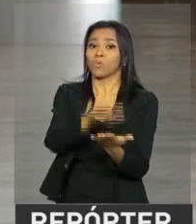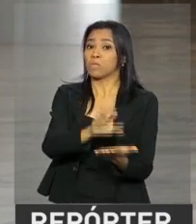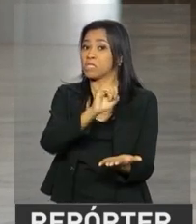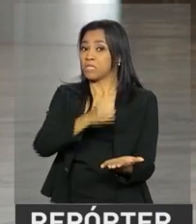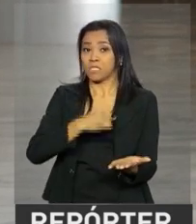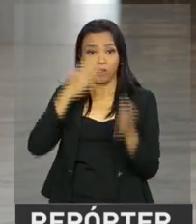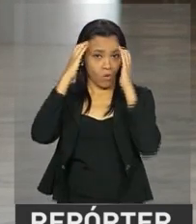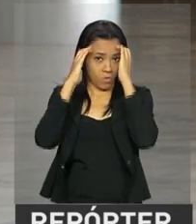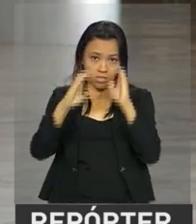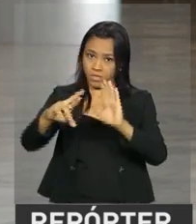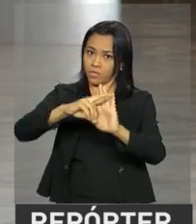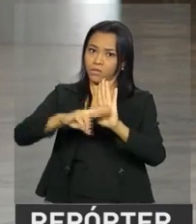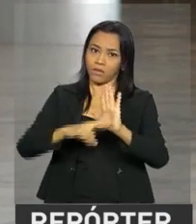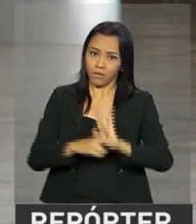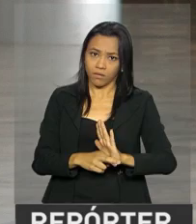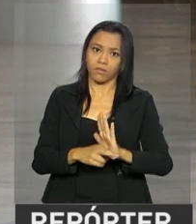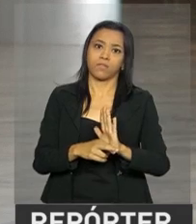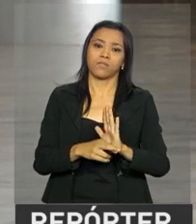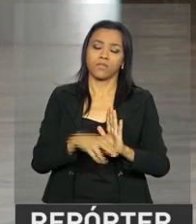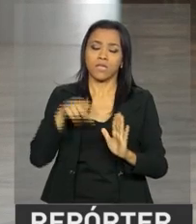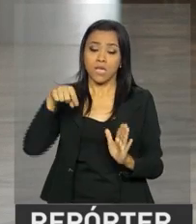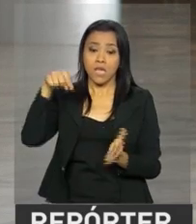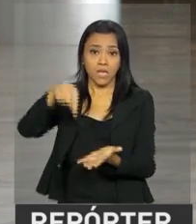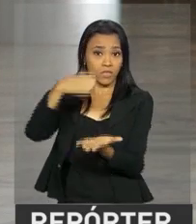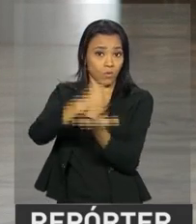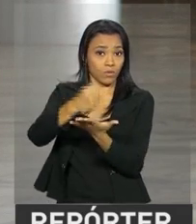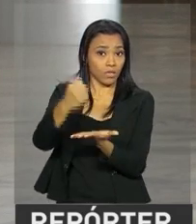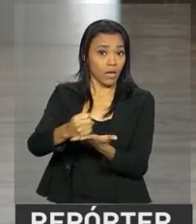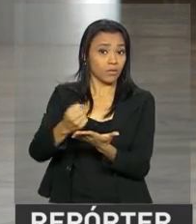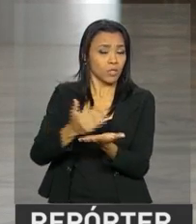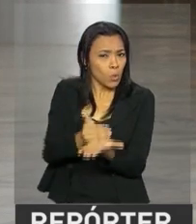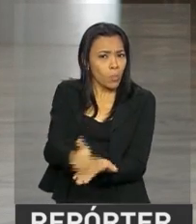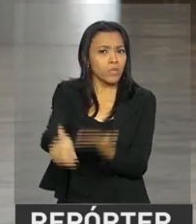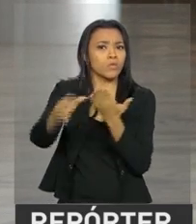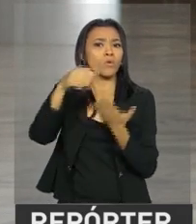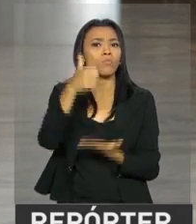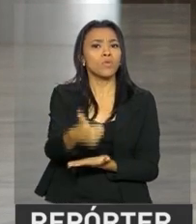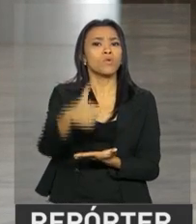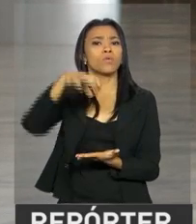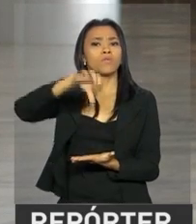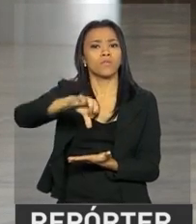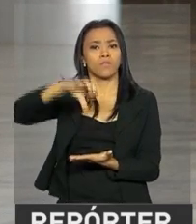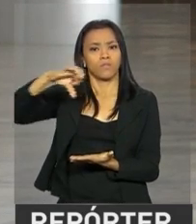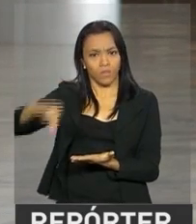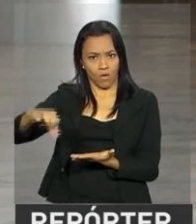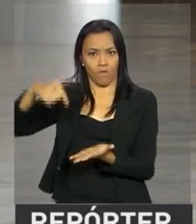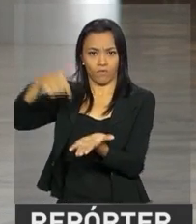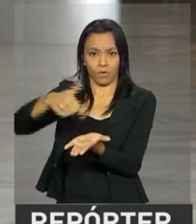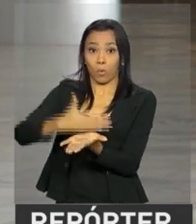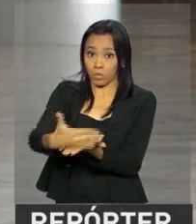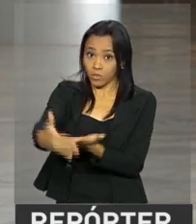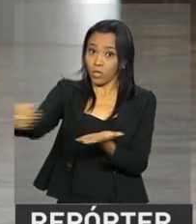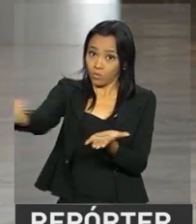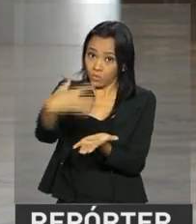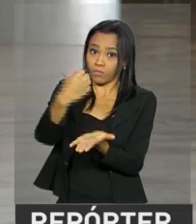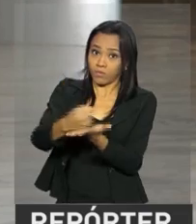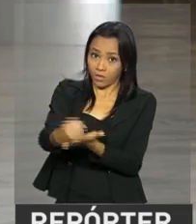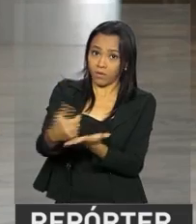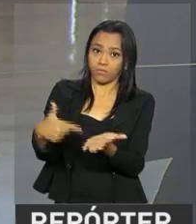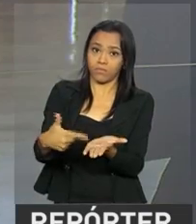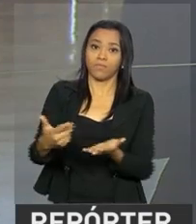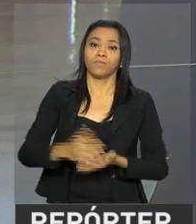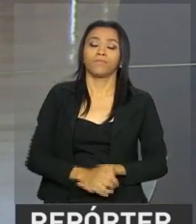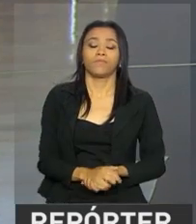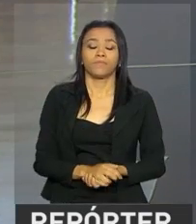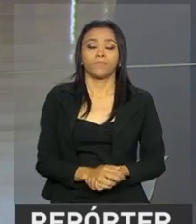contratos essas regras elas valem para os contratos que foram feitos a partir de 1999, os chamados novos contratos.